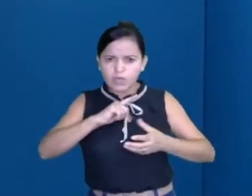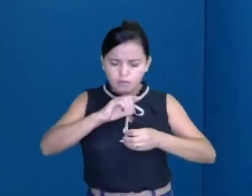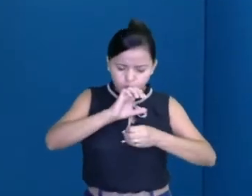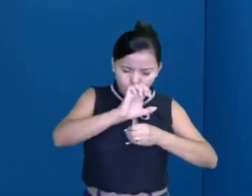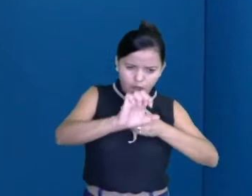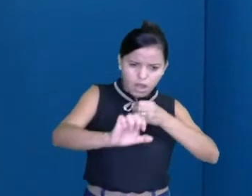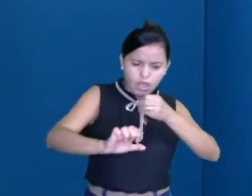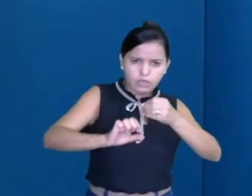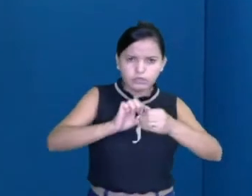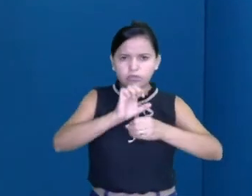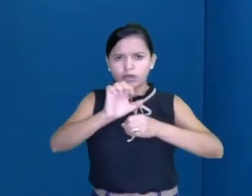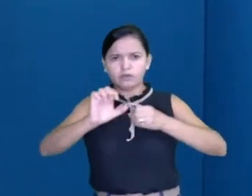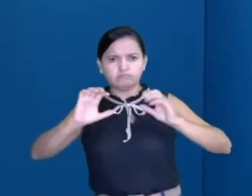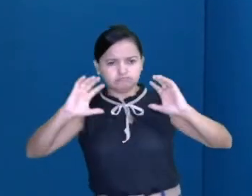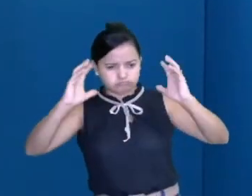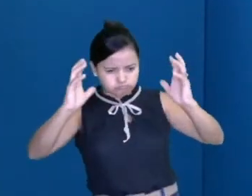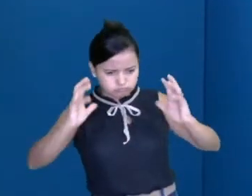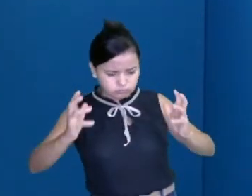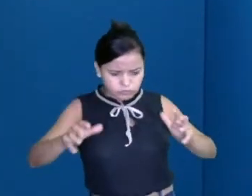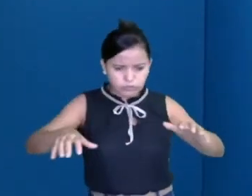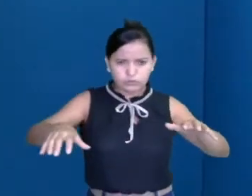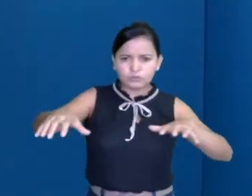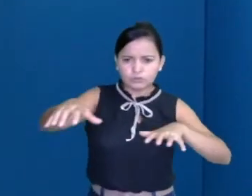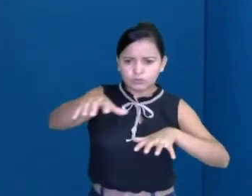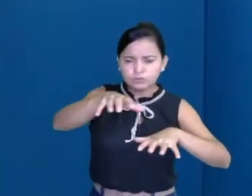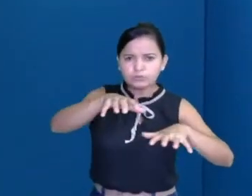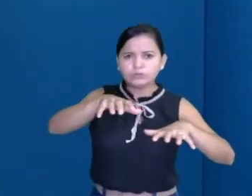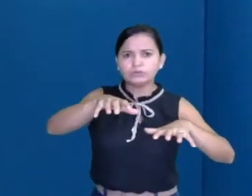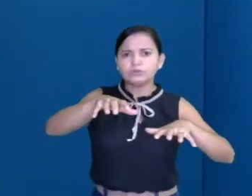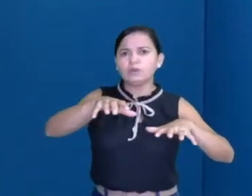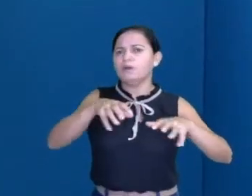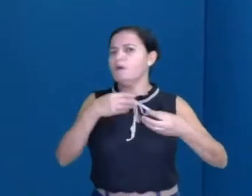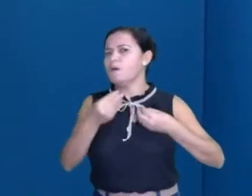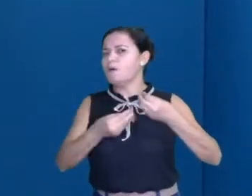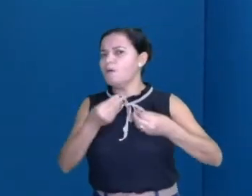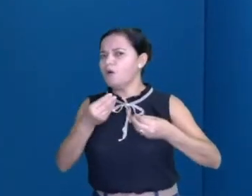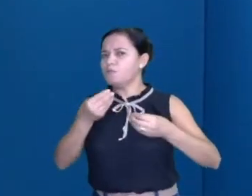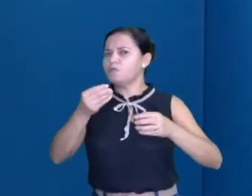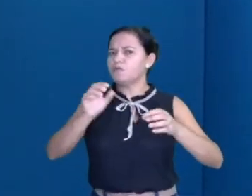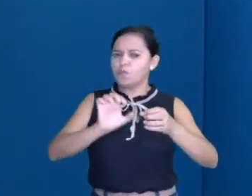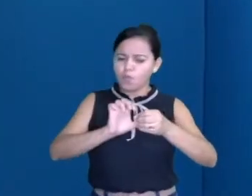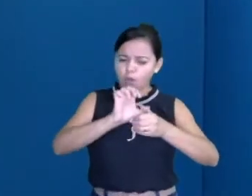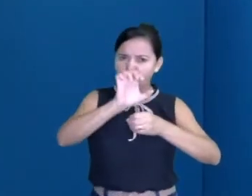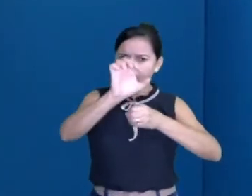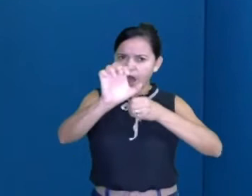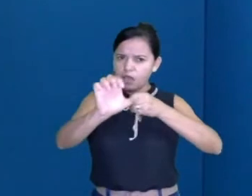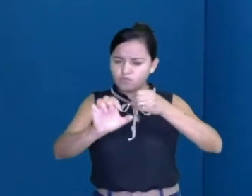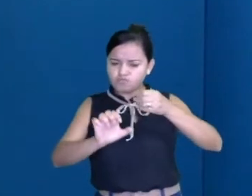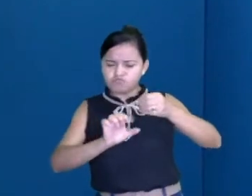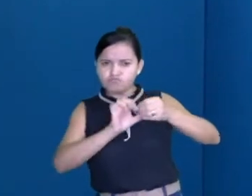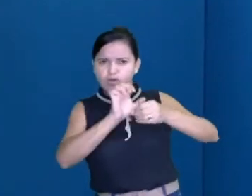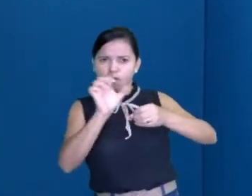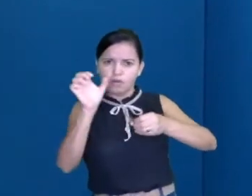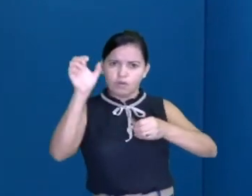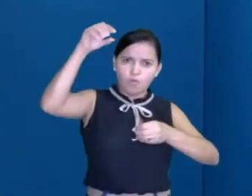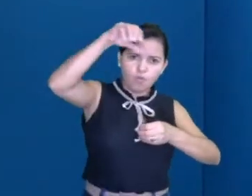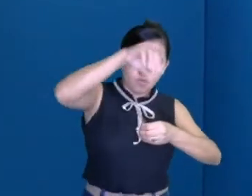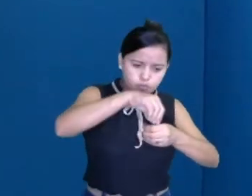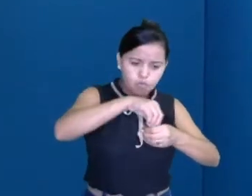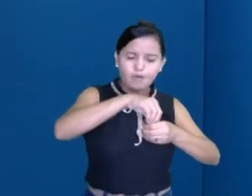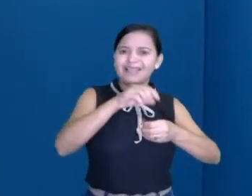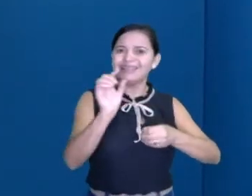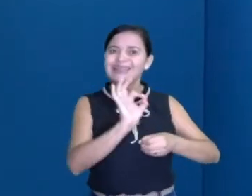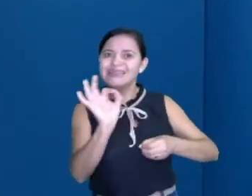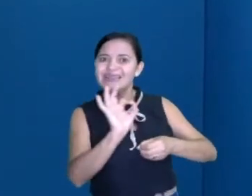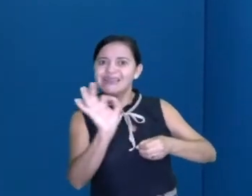ali na eletrosfera, por que esse elétron ele não cairia dentro desse núcleo? Então, a partir desses estudos do